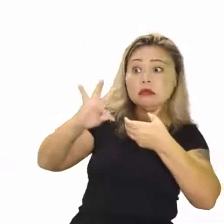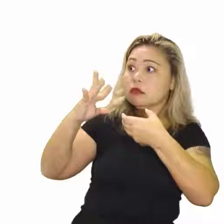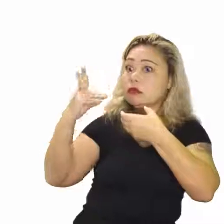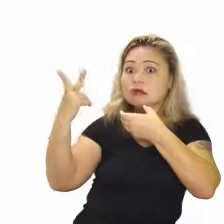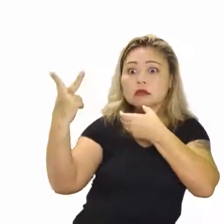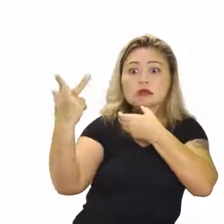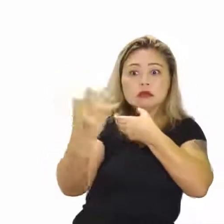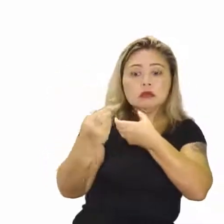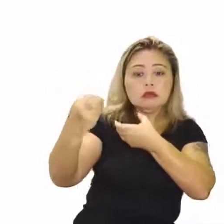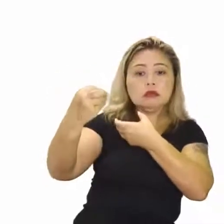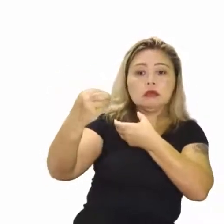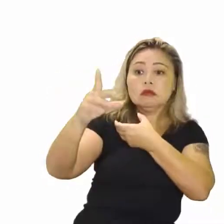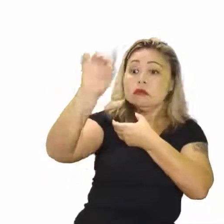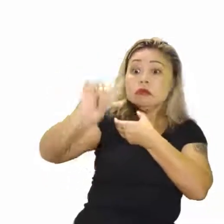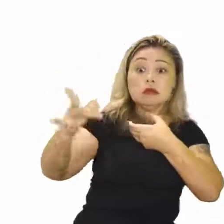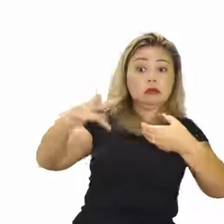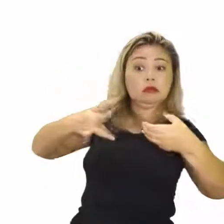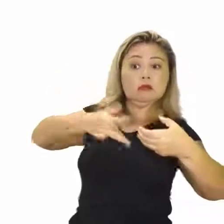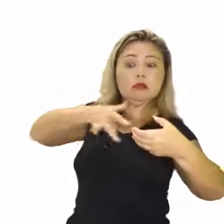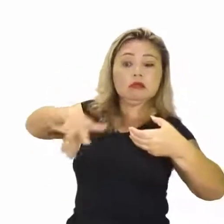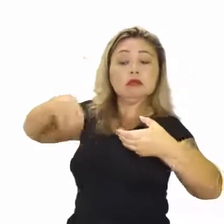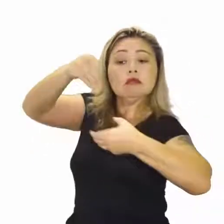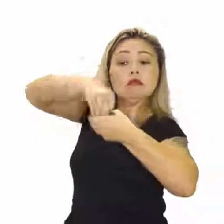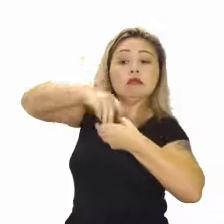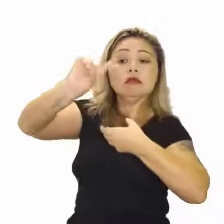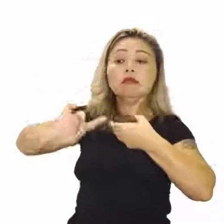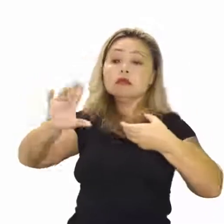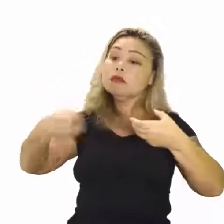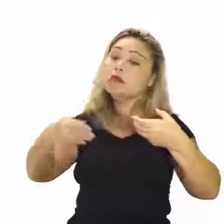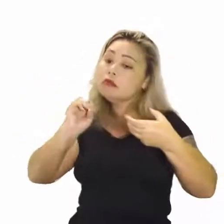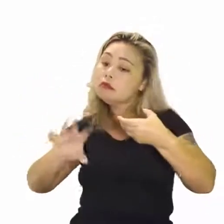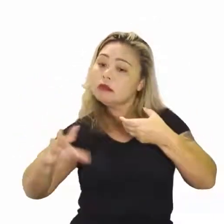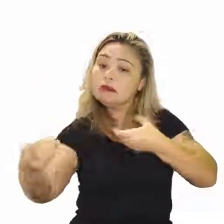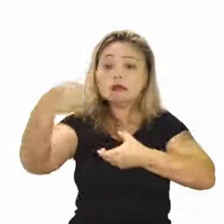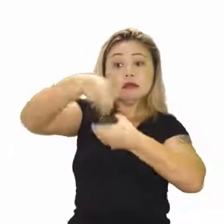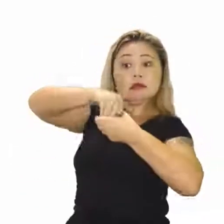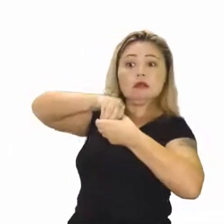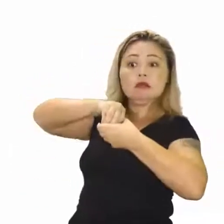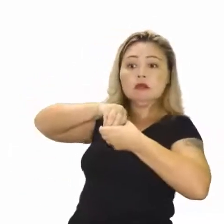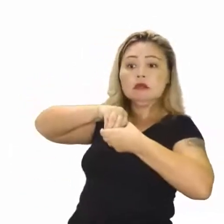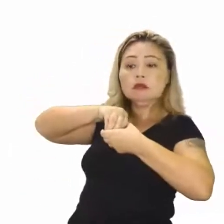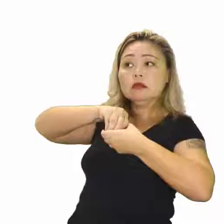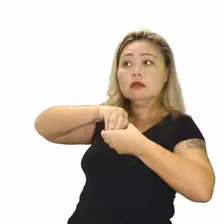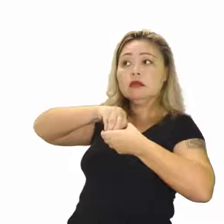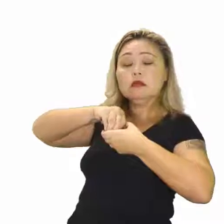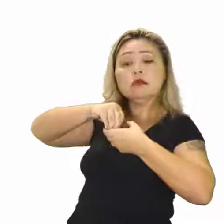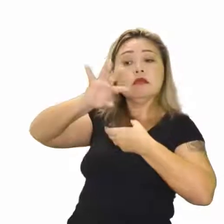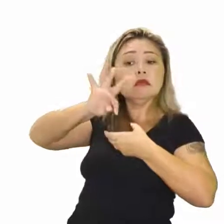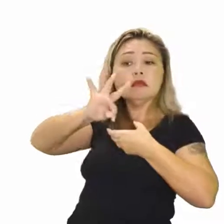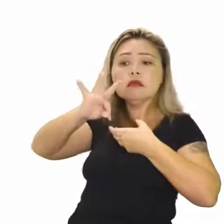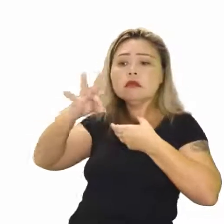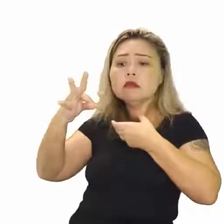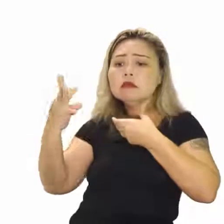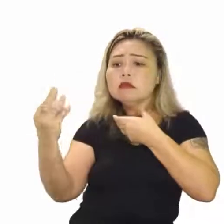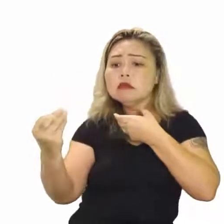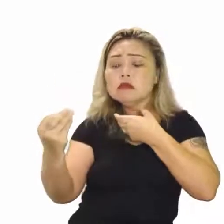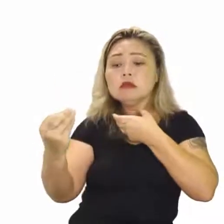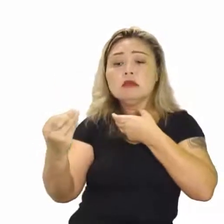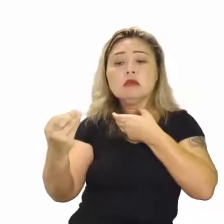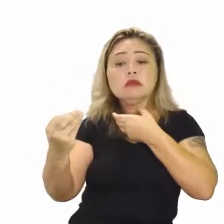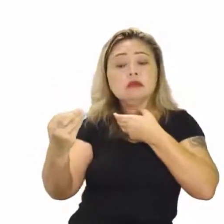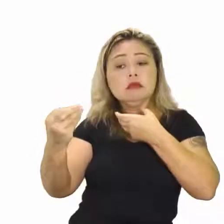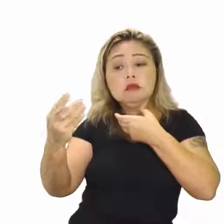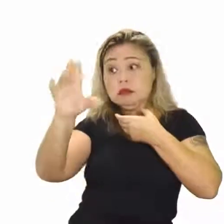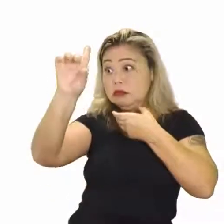tudo isso, direito à saúde é direito humano, direito à educação é direito humano. Então, todos os